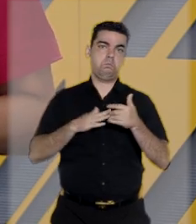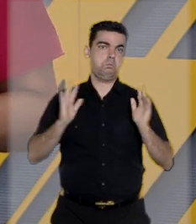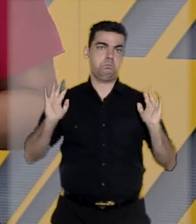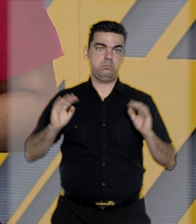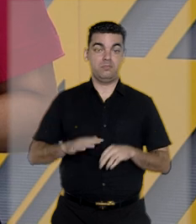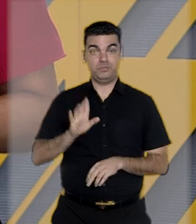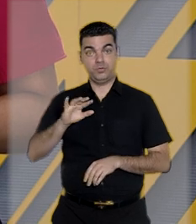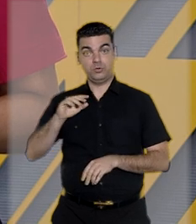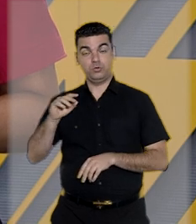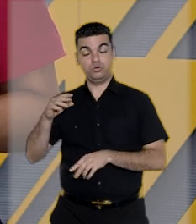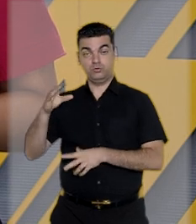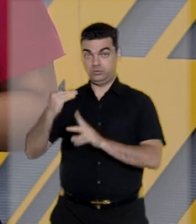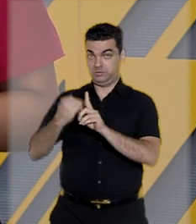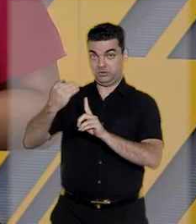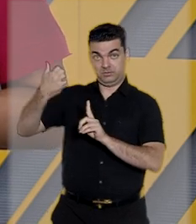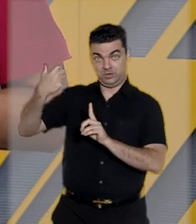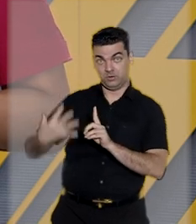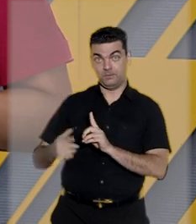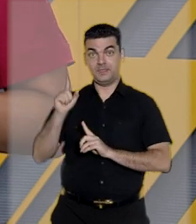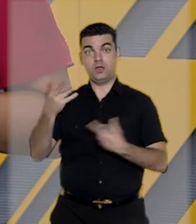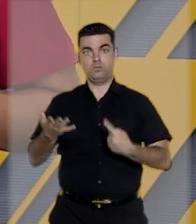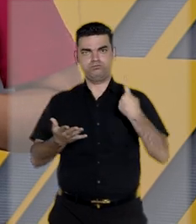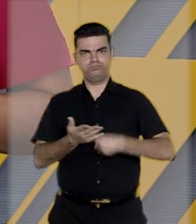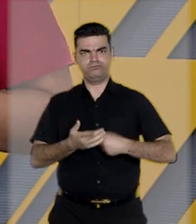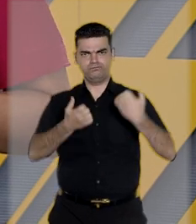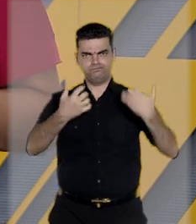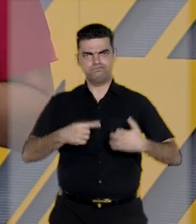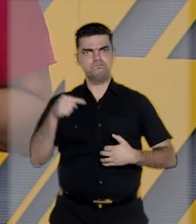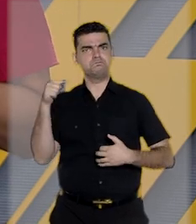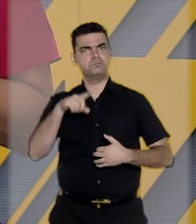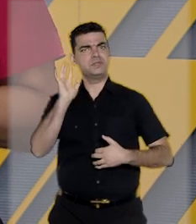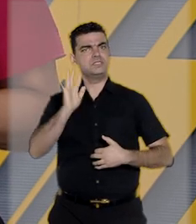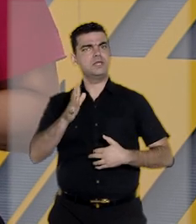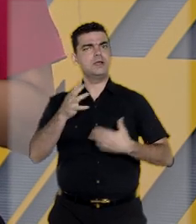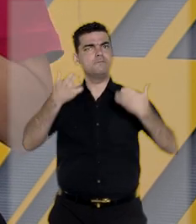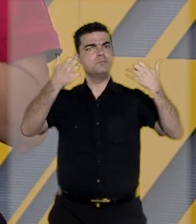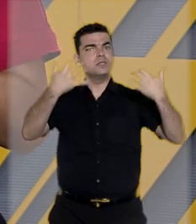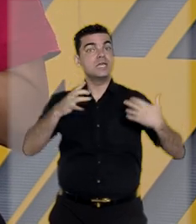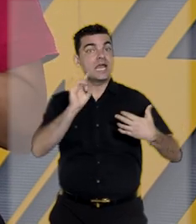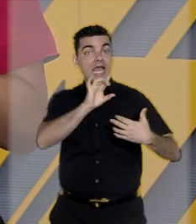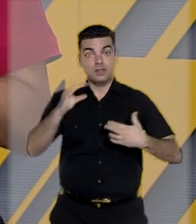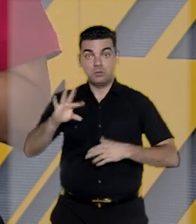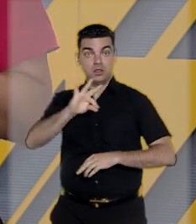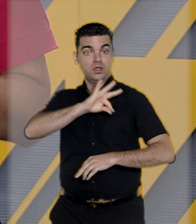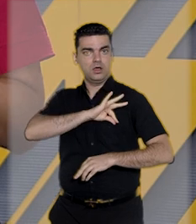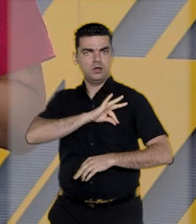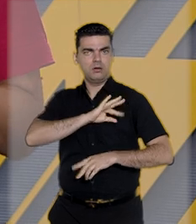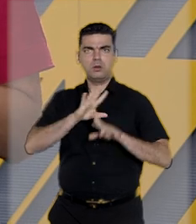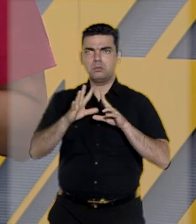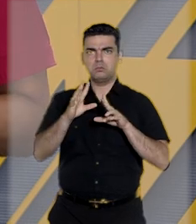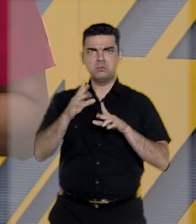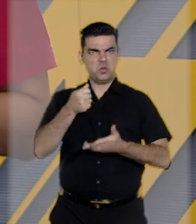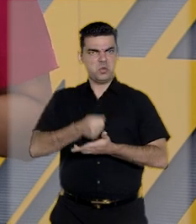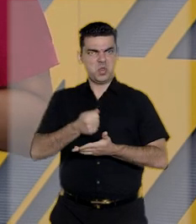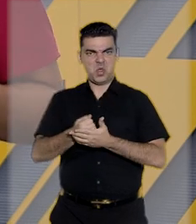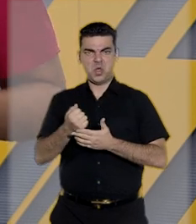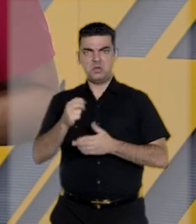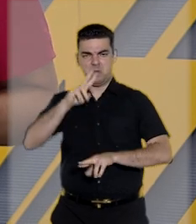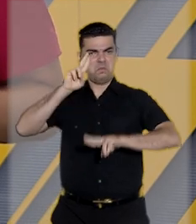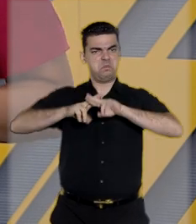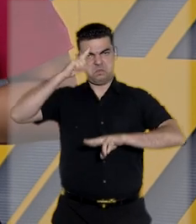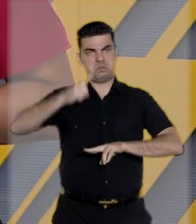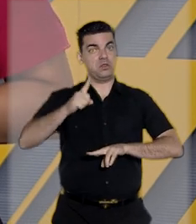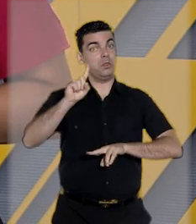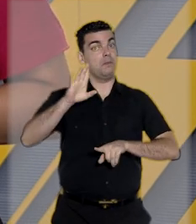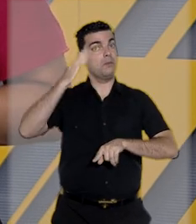aceita. Rissato explicou ainda que, embora o acórdão recorrido tenha afirmado que os policiais não teriam o dever de efetuar a